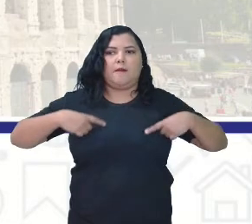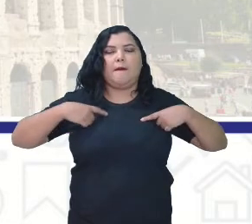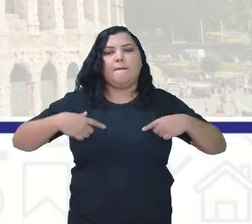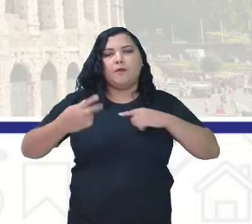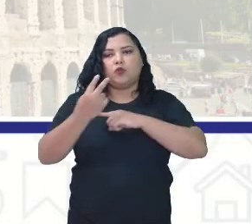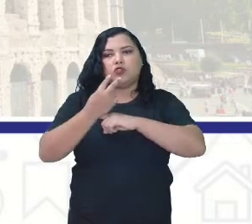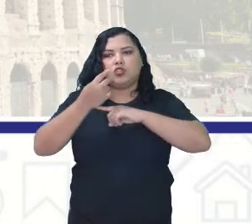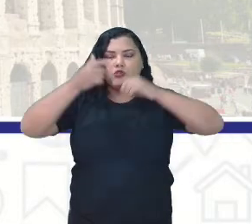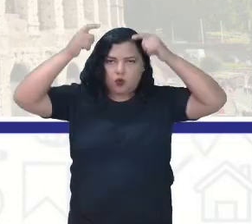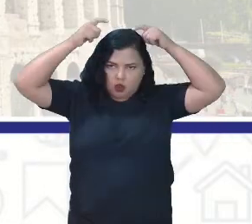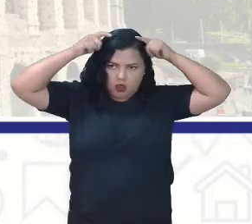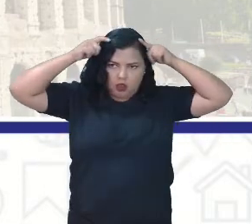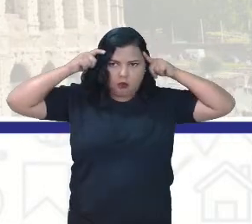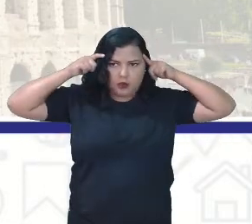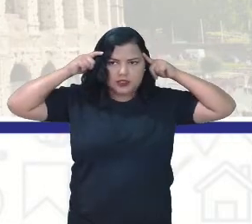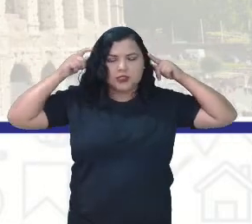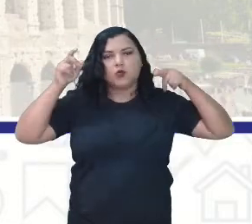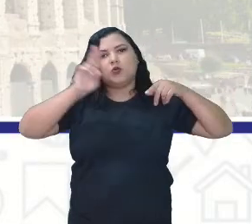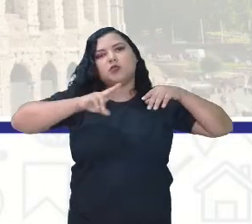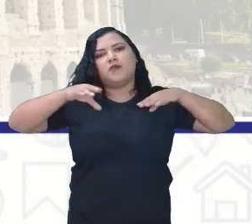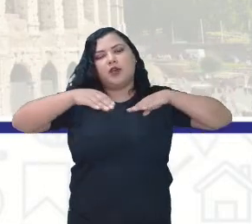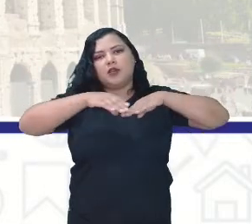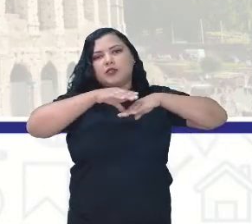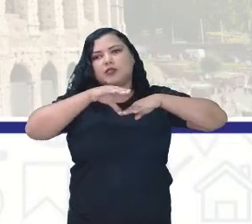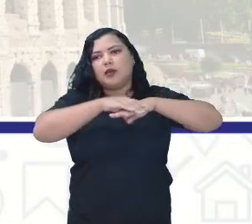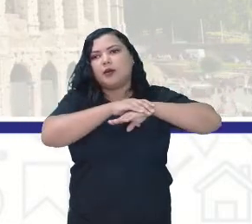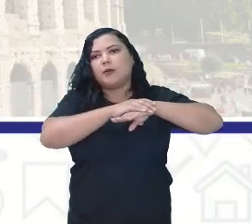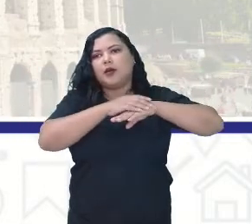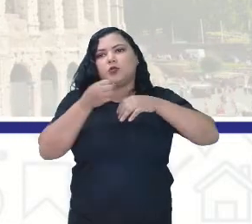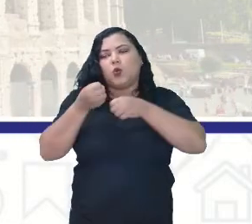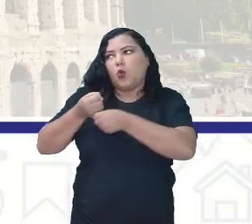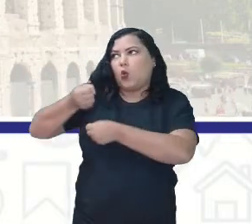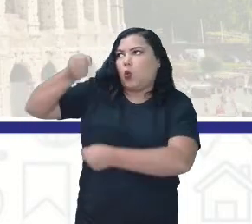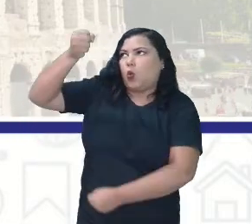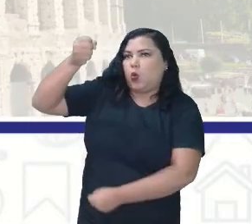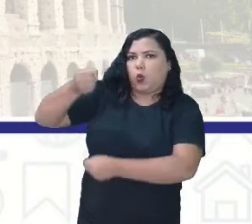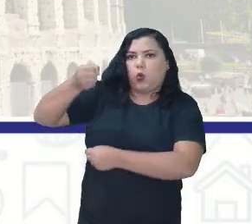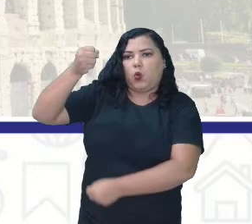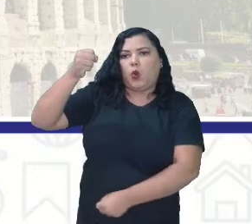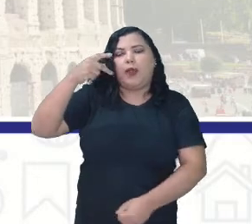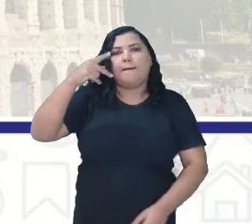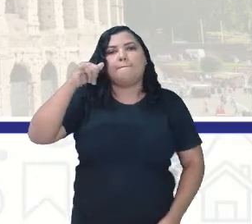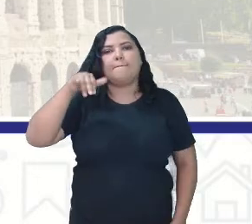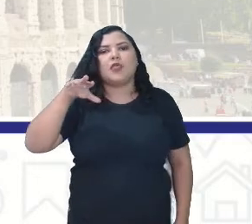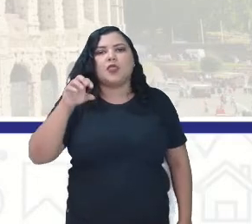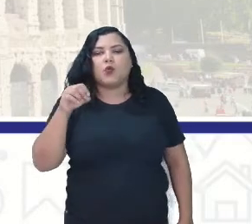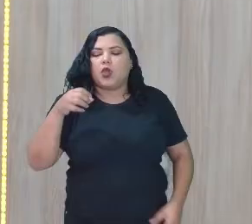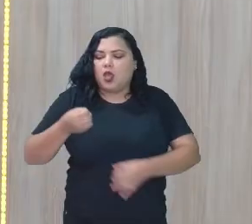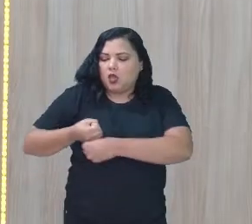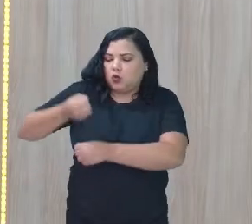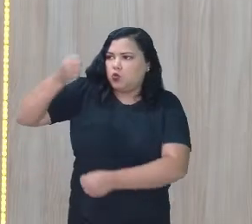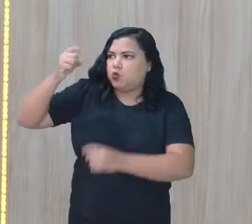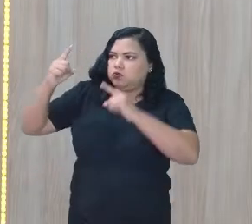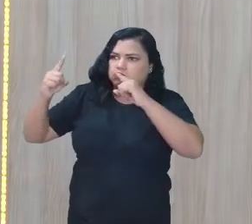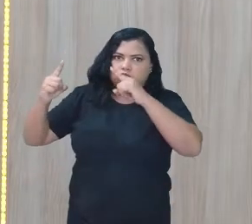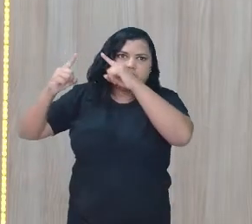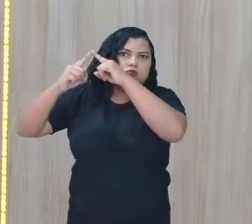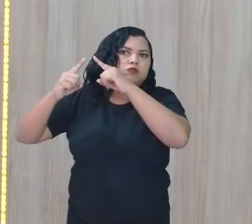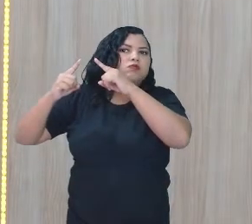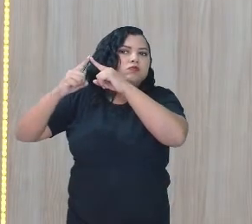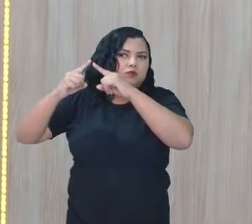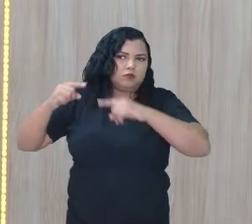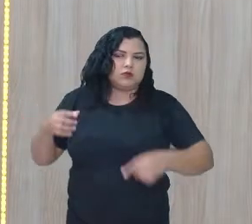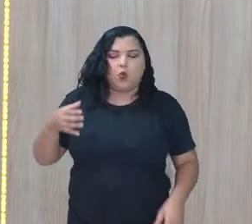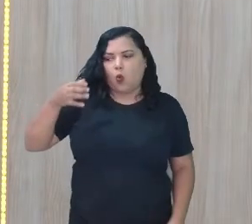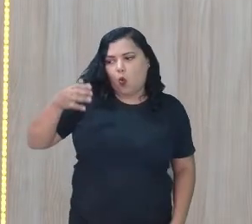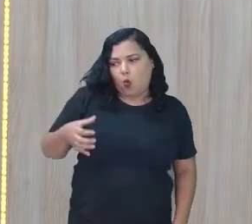com capacete, geralmente uma percata. Utilizavam o pilo era essa lança aqui, ó, com esse